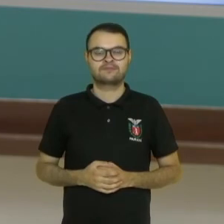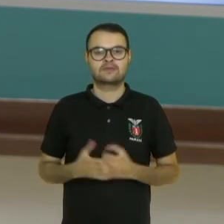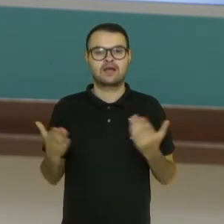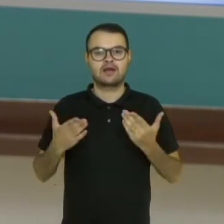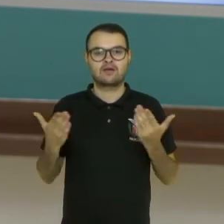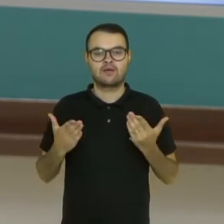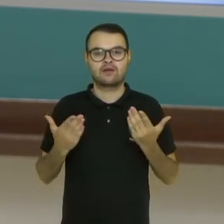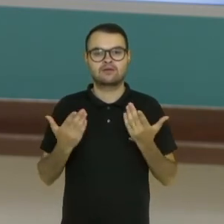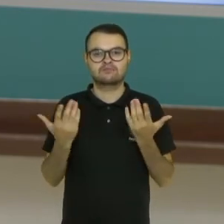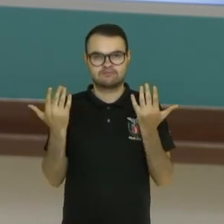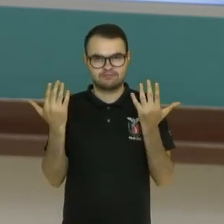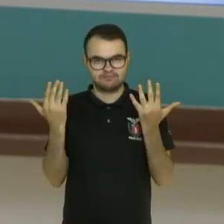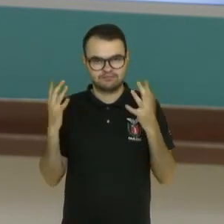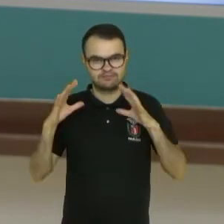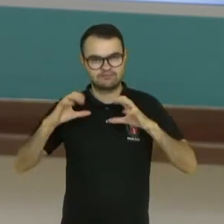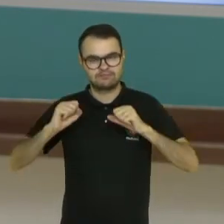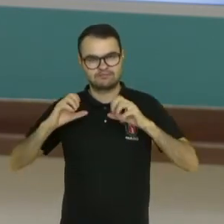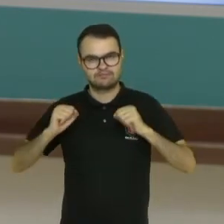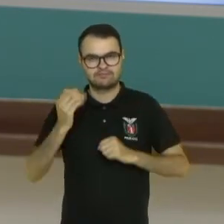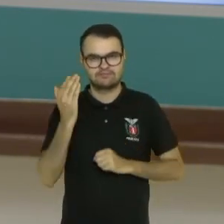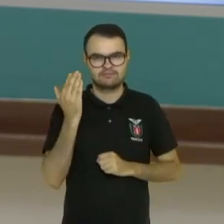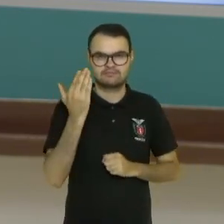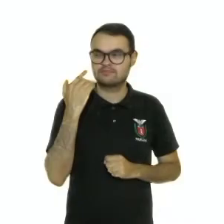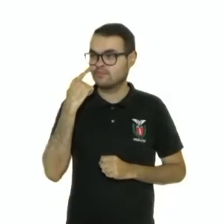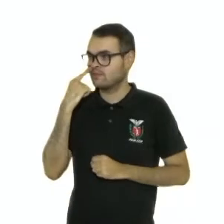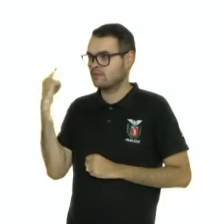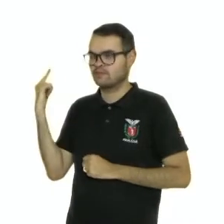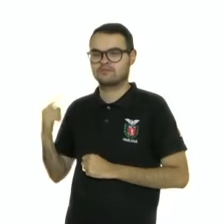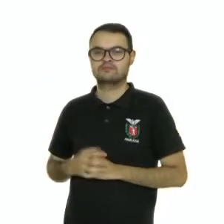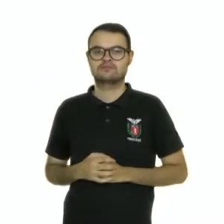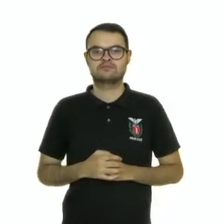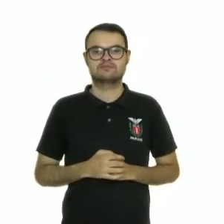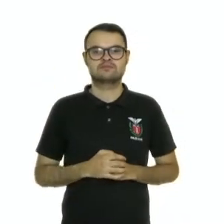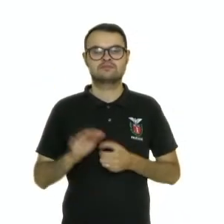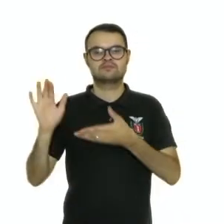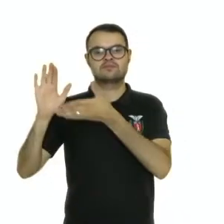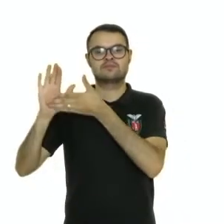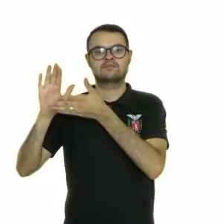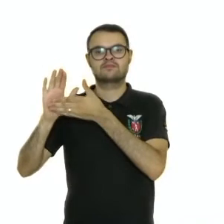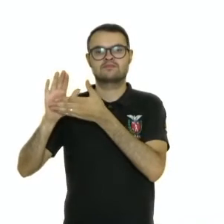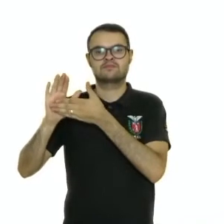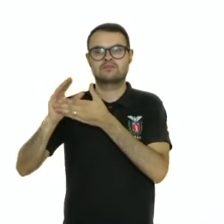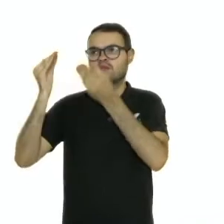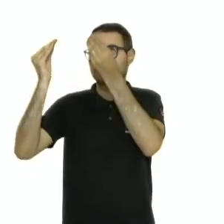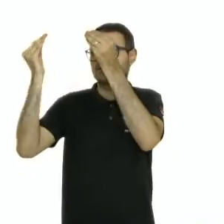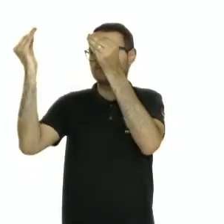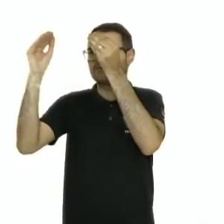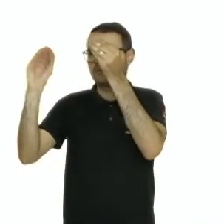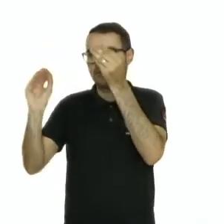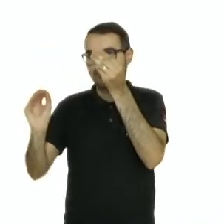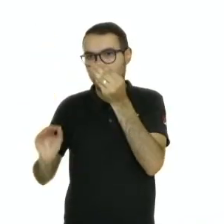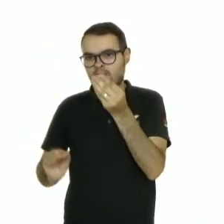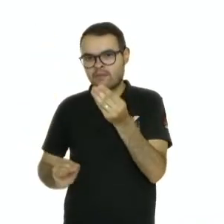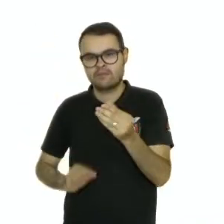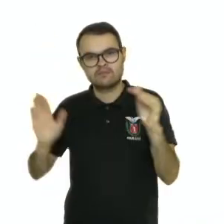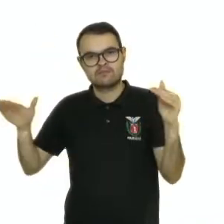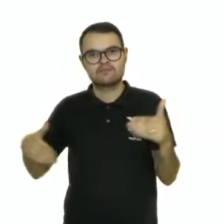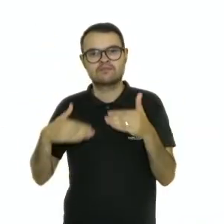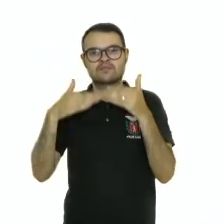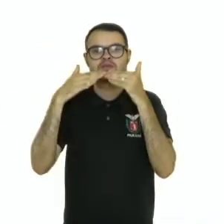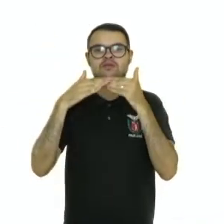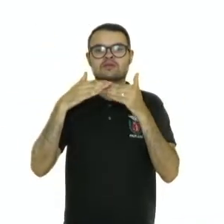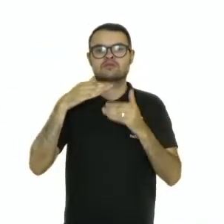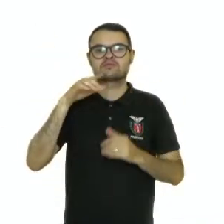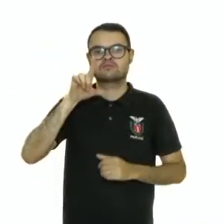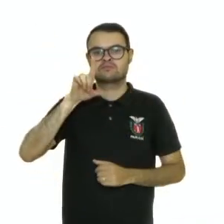Agora a gente tem aqui uma atividade mão na massa. Olha só. Propõe a distribuição eletrônica de acordo com o diagrama de Linus-Pauli